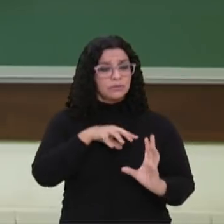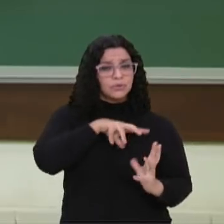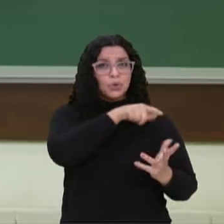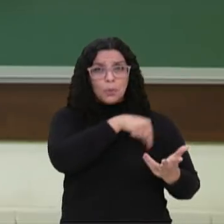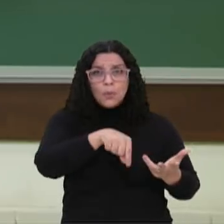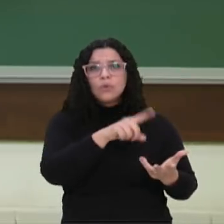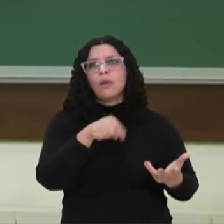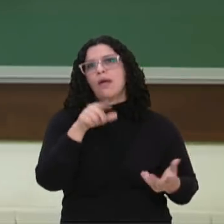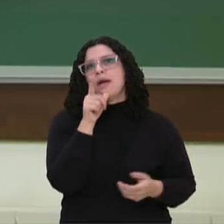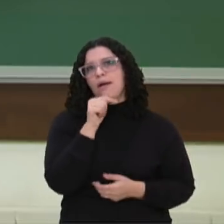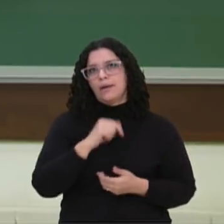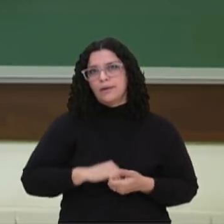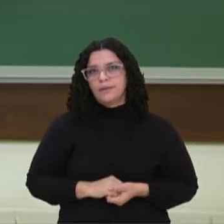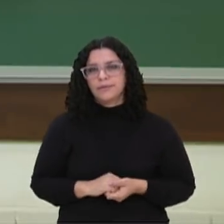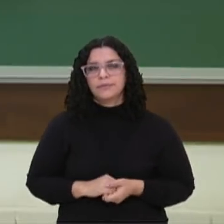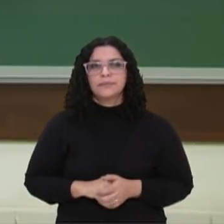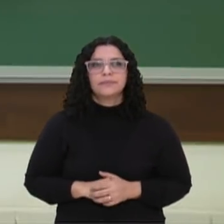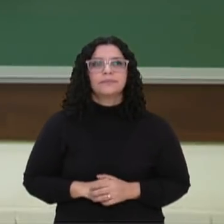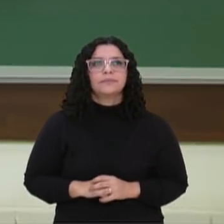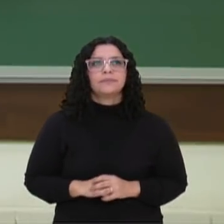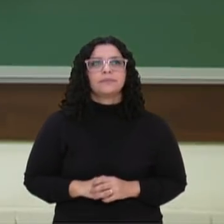planeta, ok?